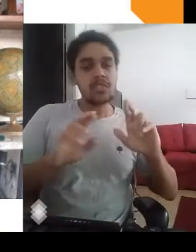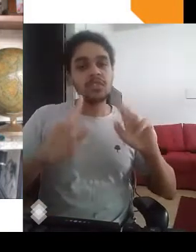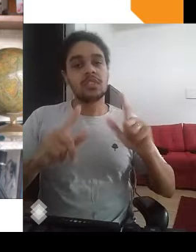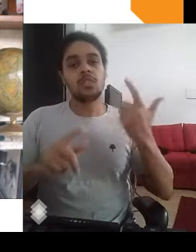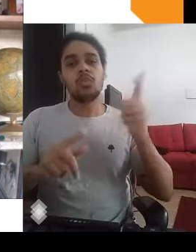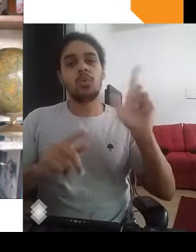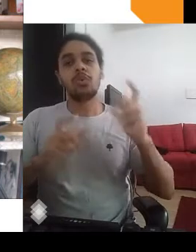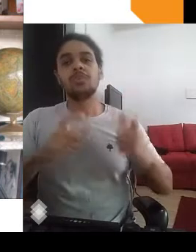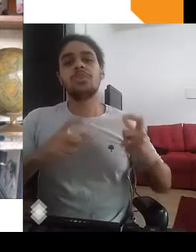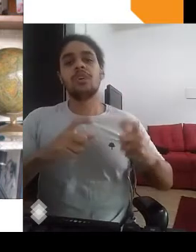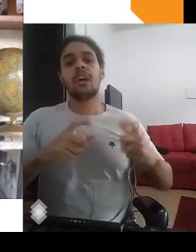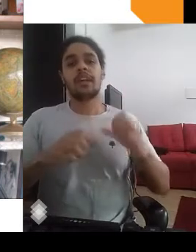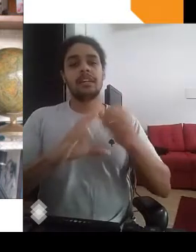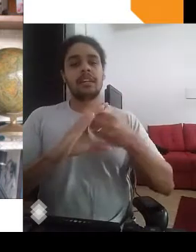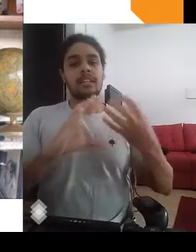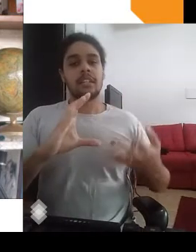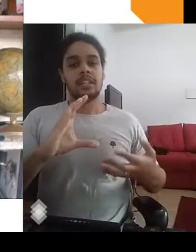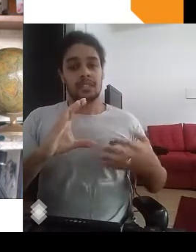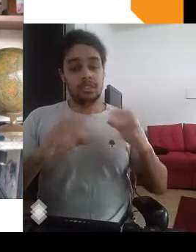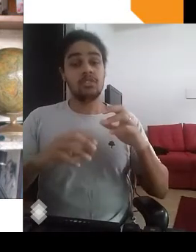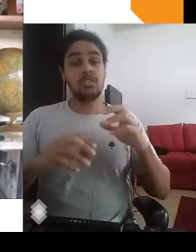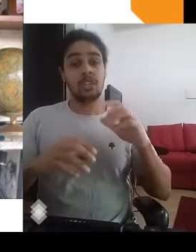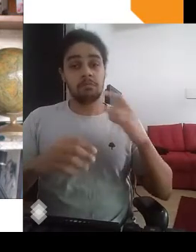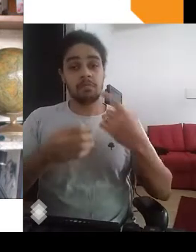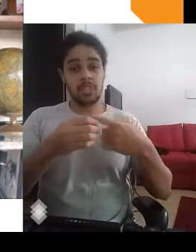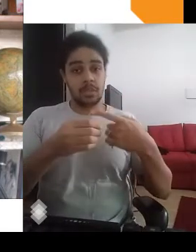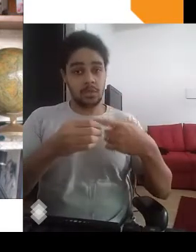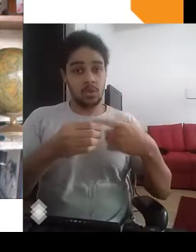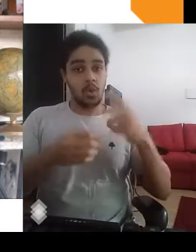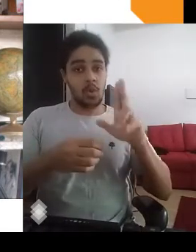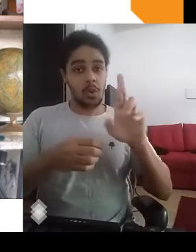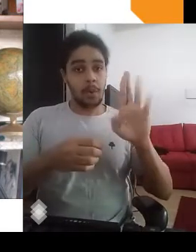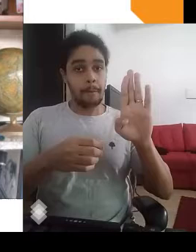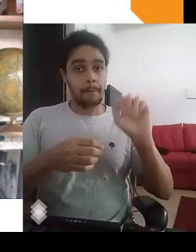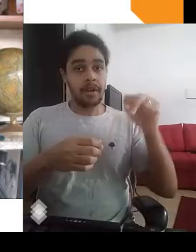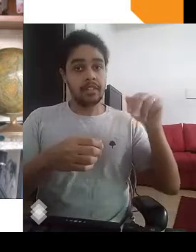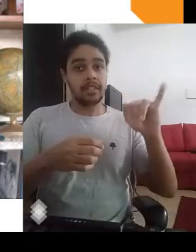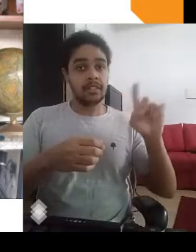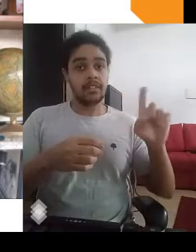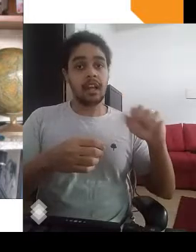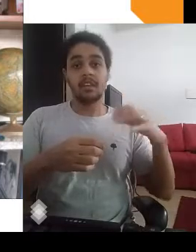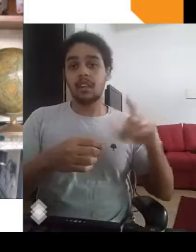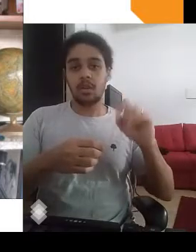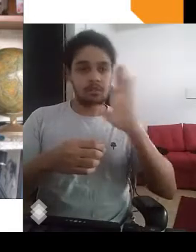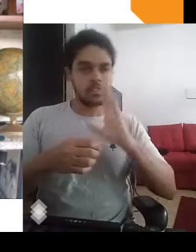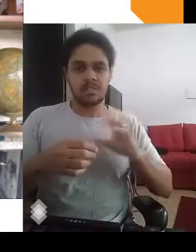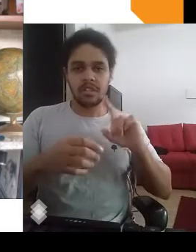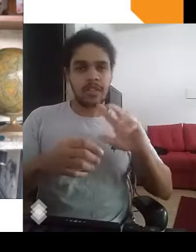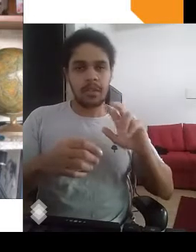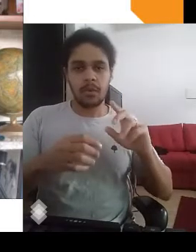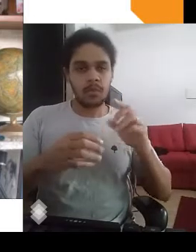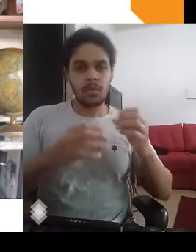outros lugares, a característica da urbanização brasileira não foi o surgimento